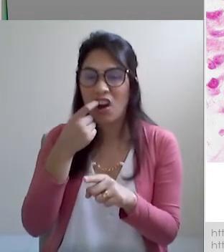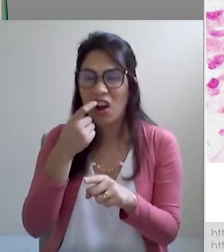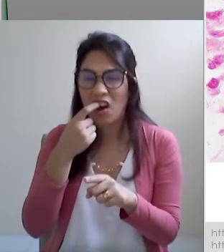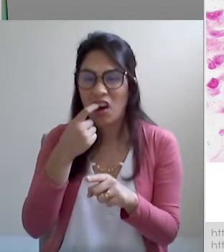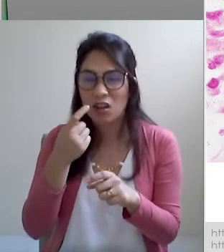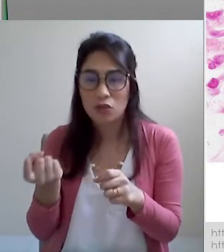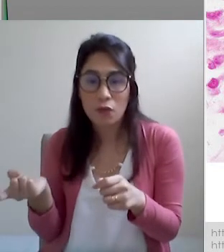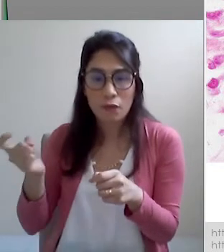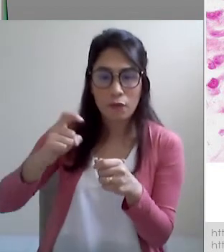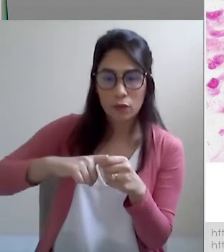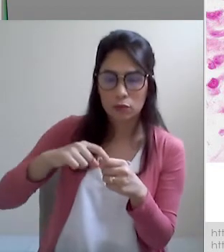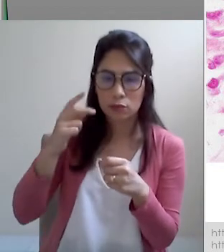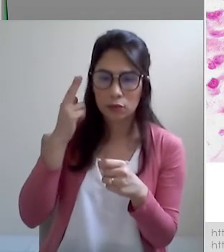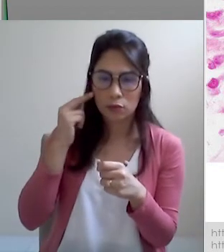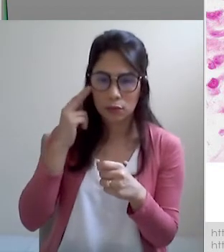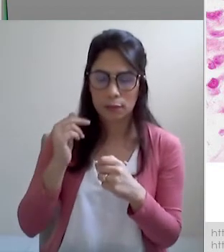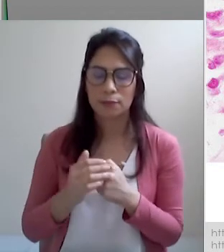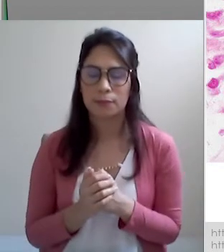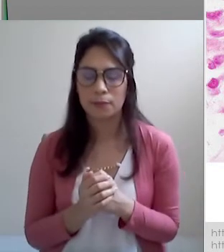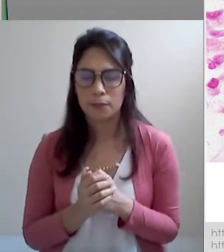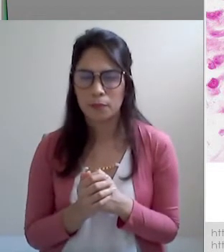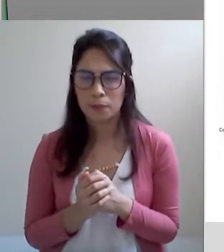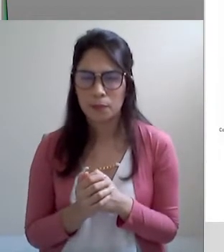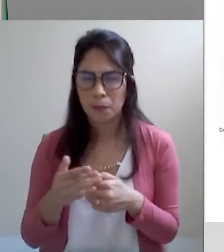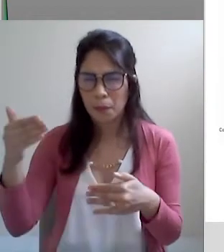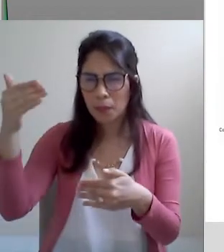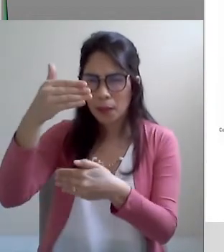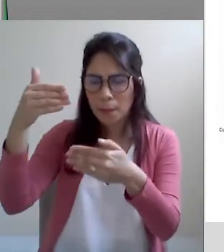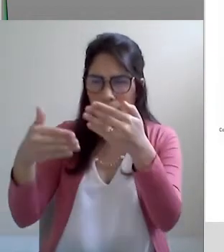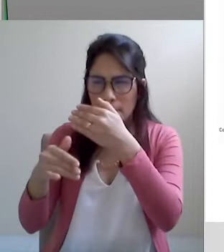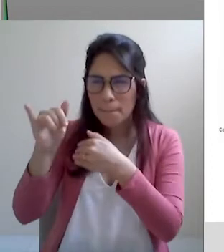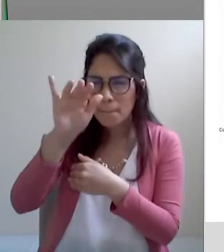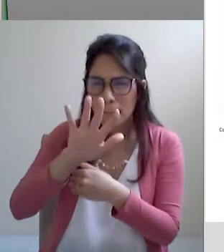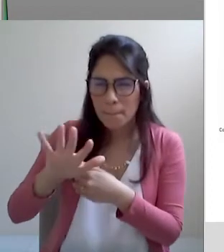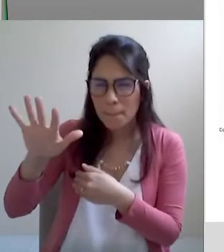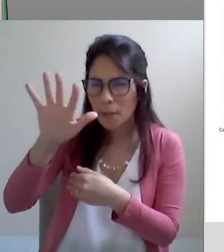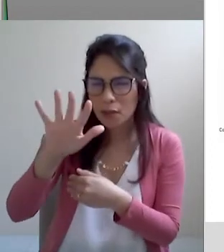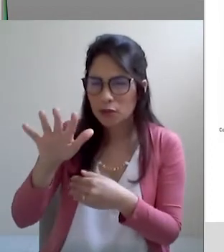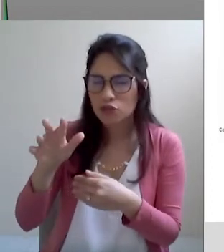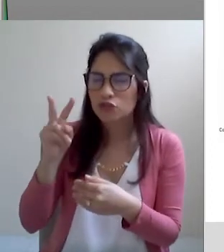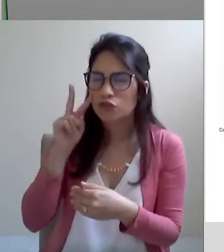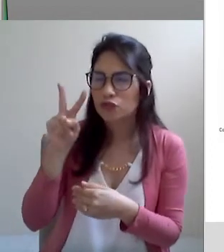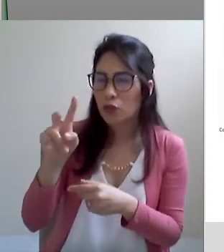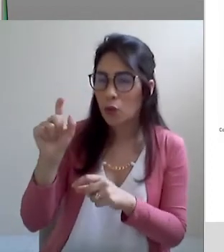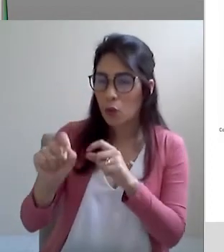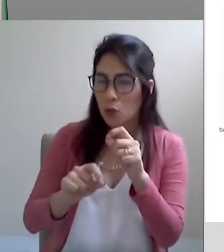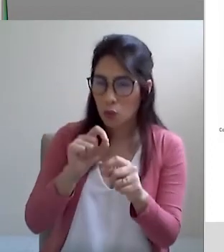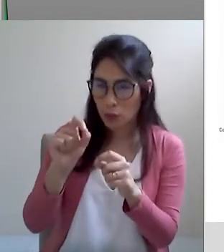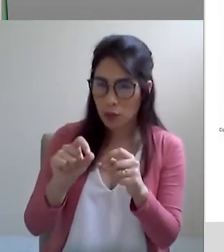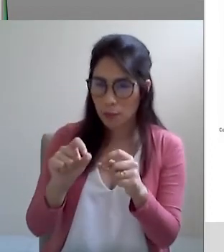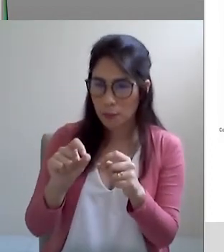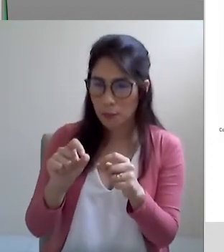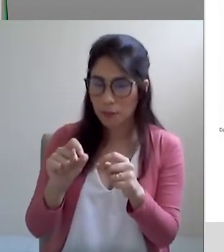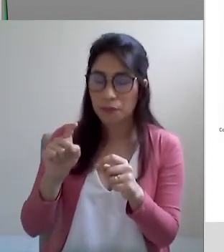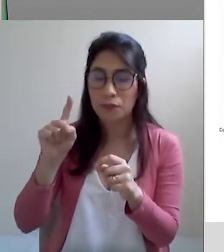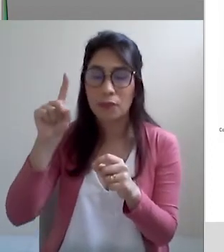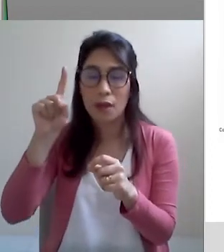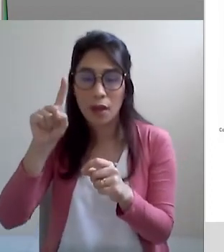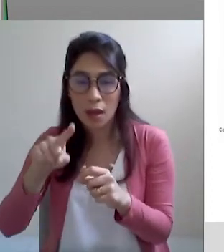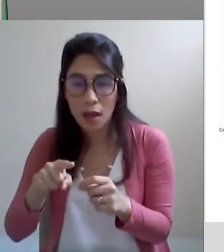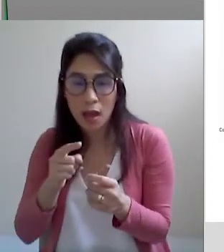Na imagem esquemática, pode-se ver a representação